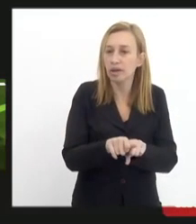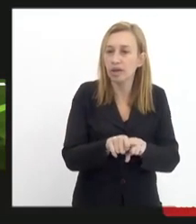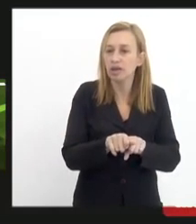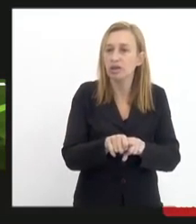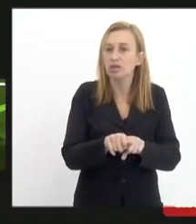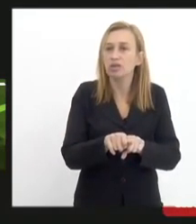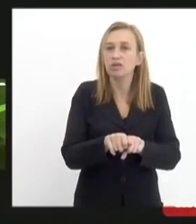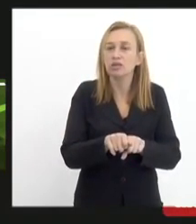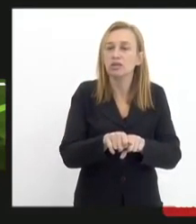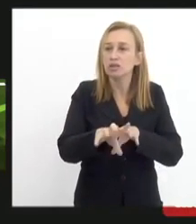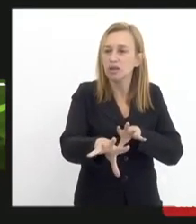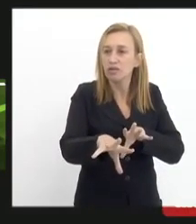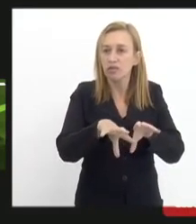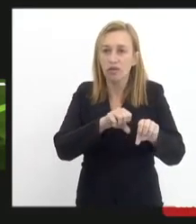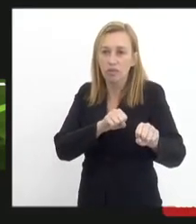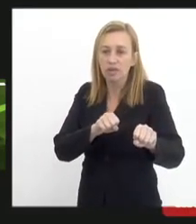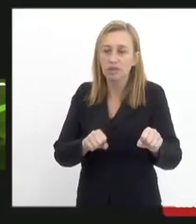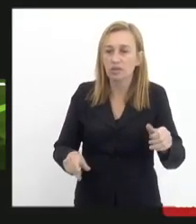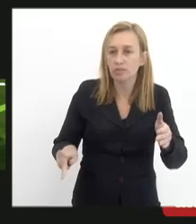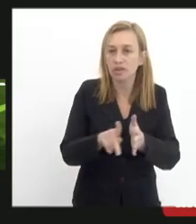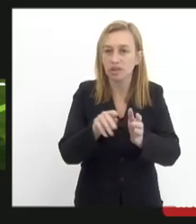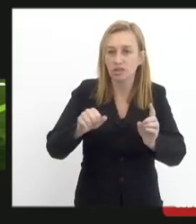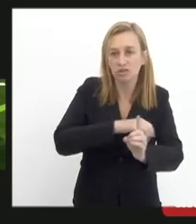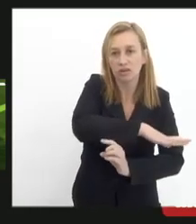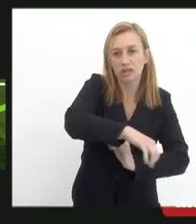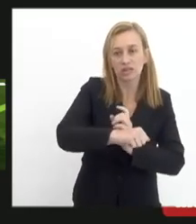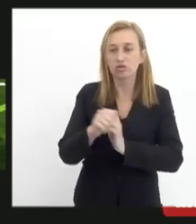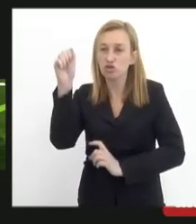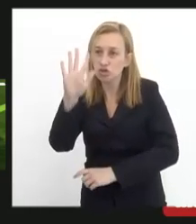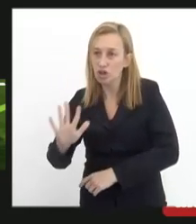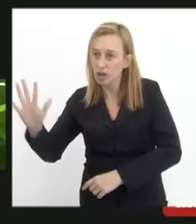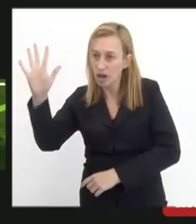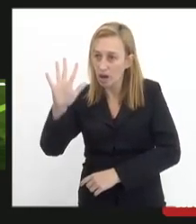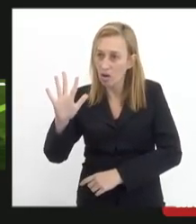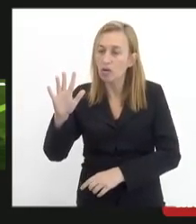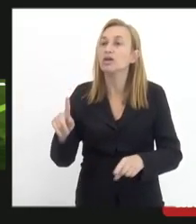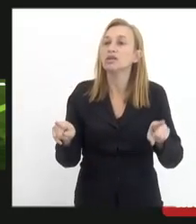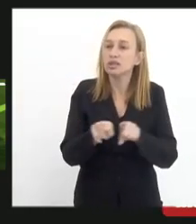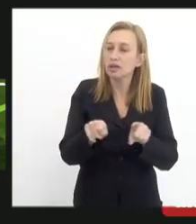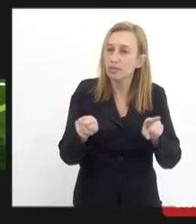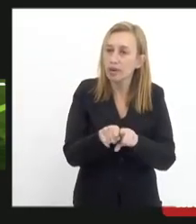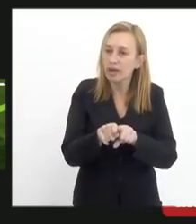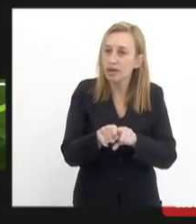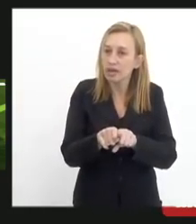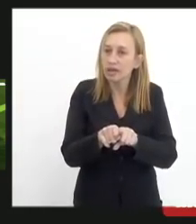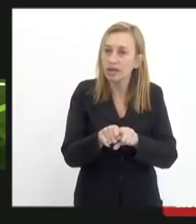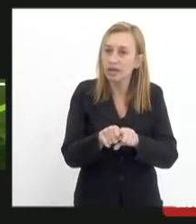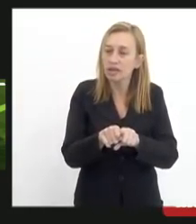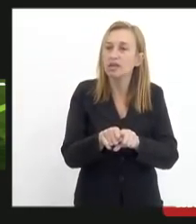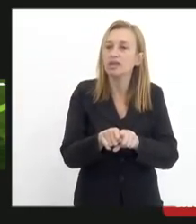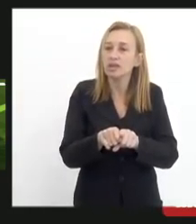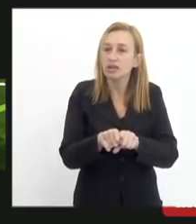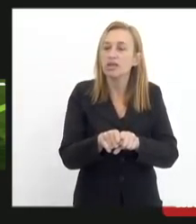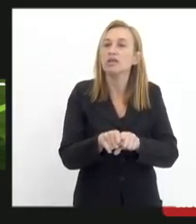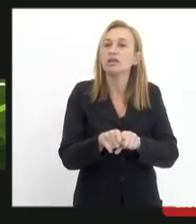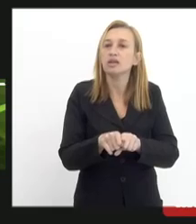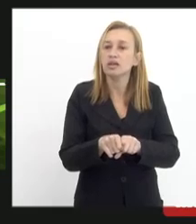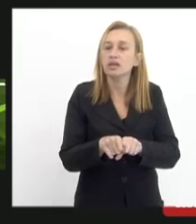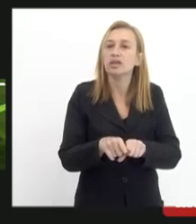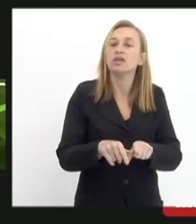quando a formação é para a sociedade como um todo, também atende o eixo 1 no combate